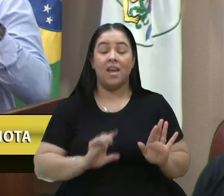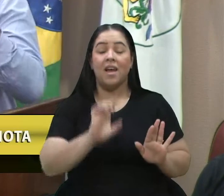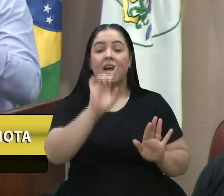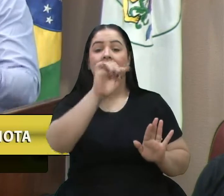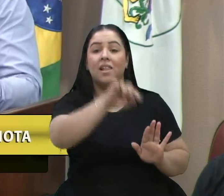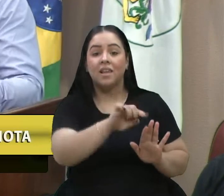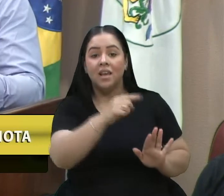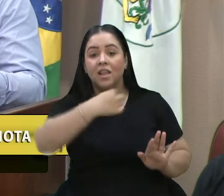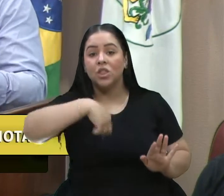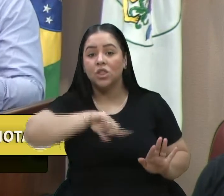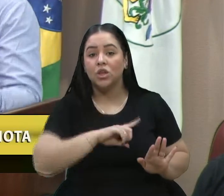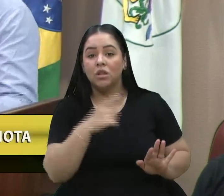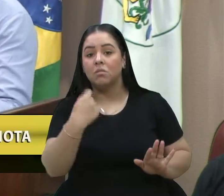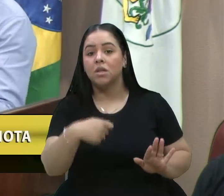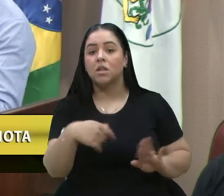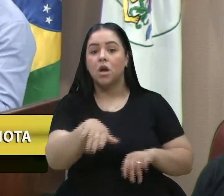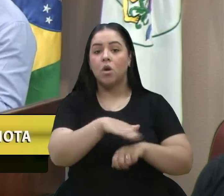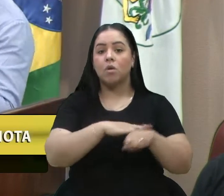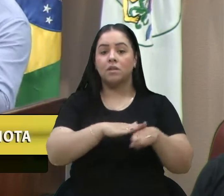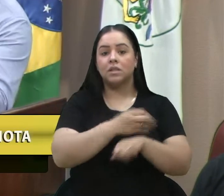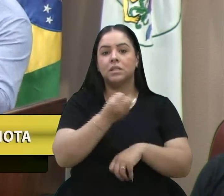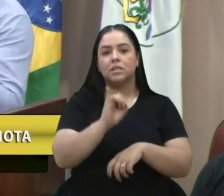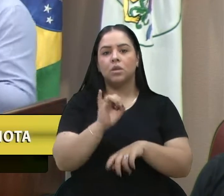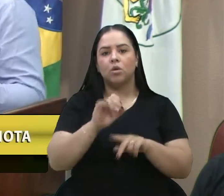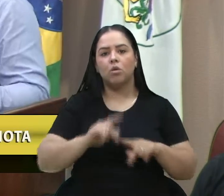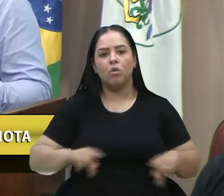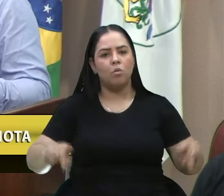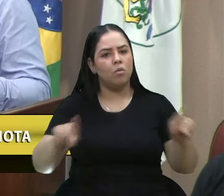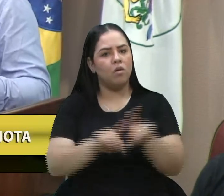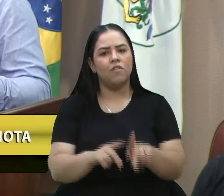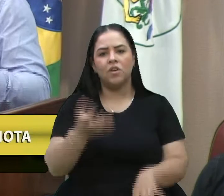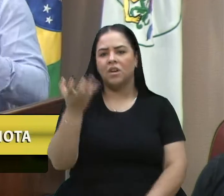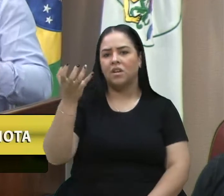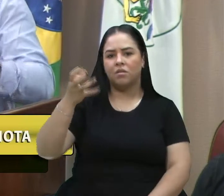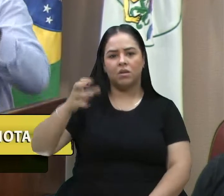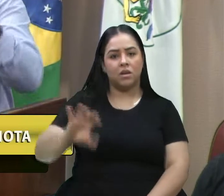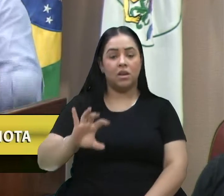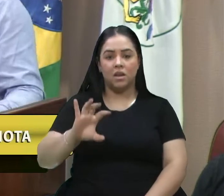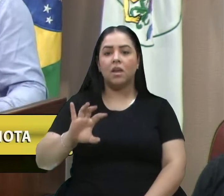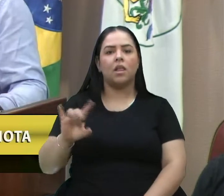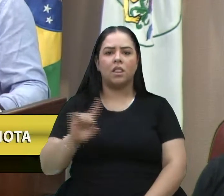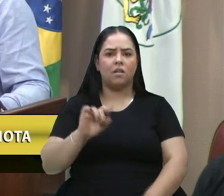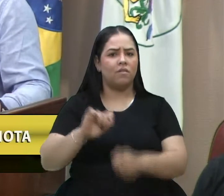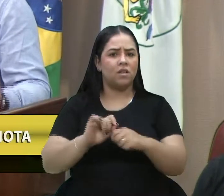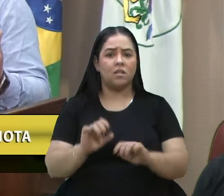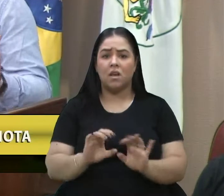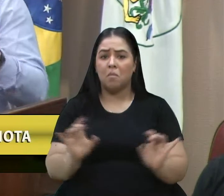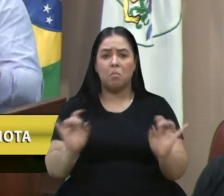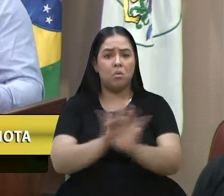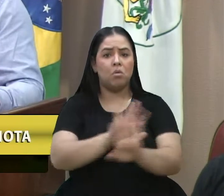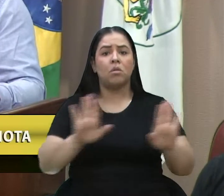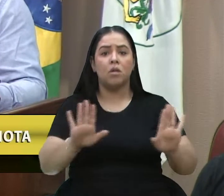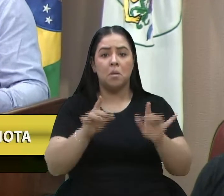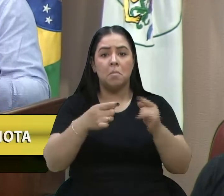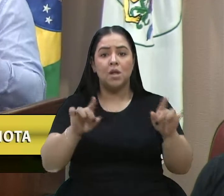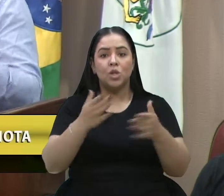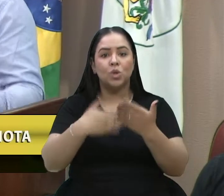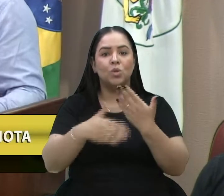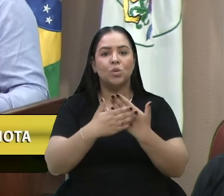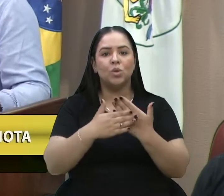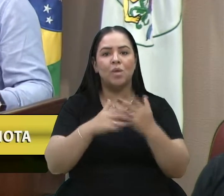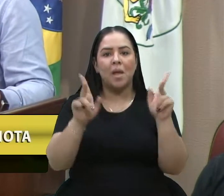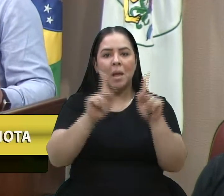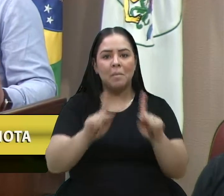gente dialogar, e caso a população realmente não quisesse, não se faria e pronto. Mas tudo em paz, tudo numa